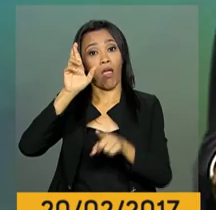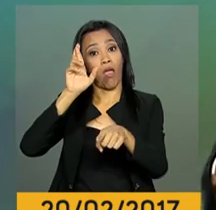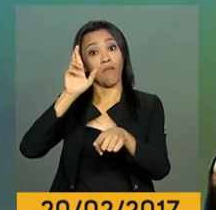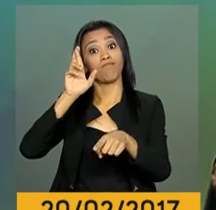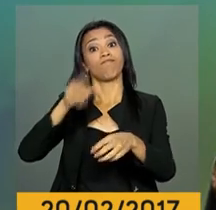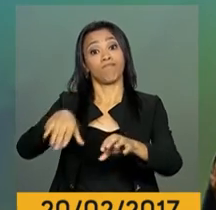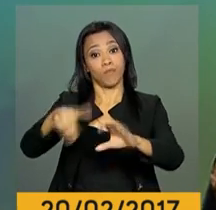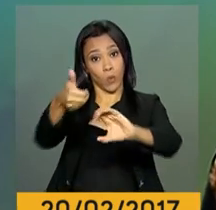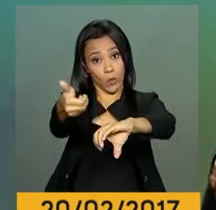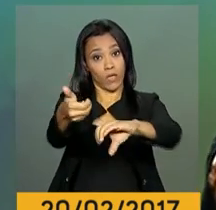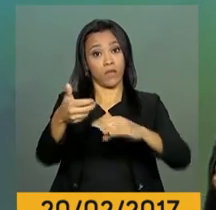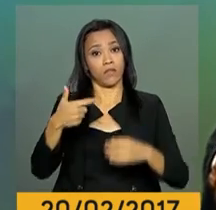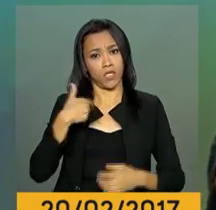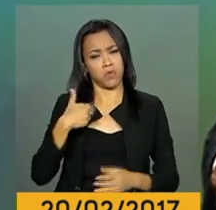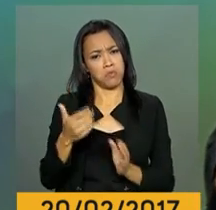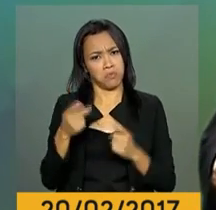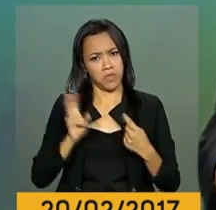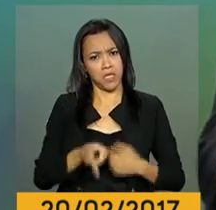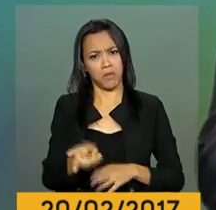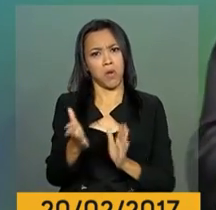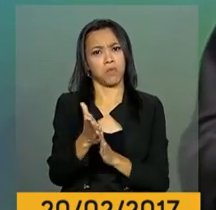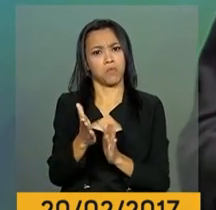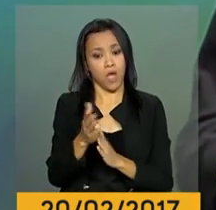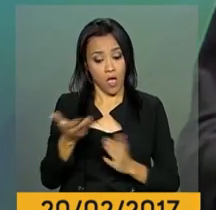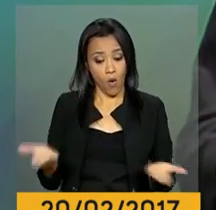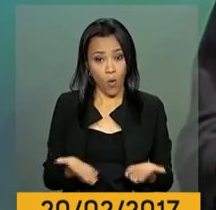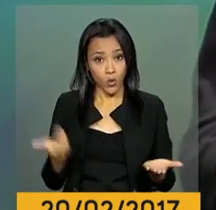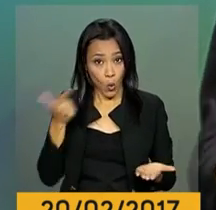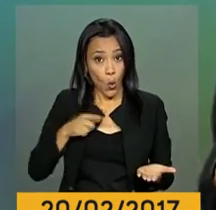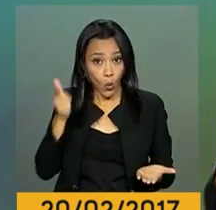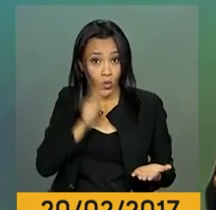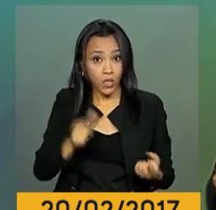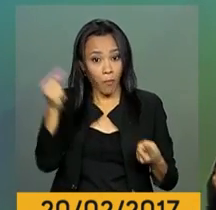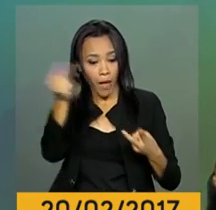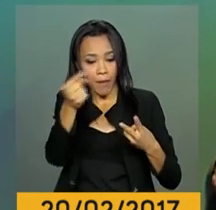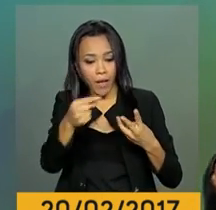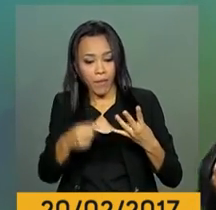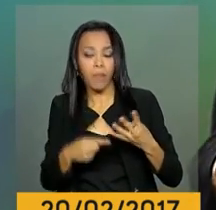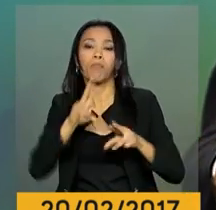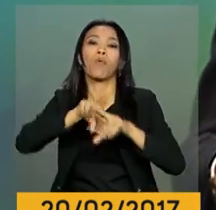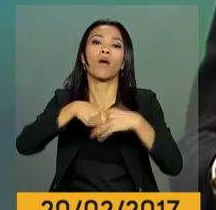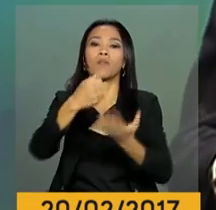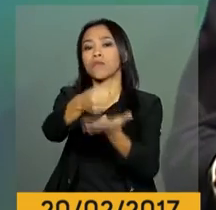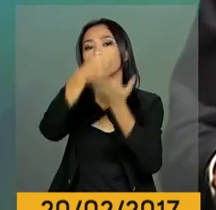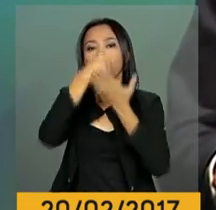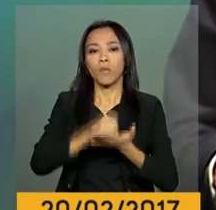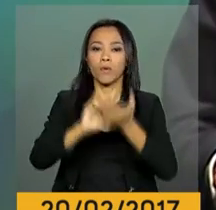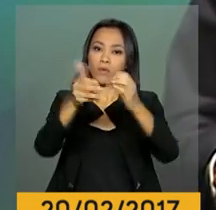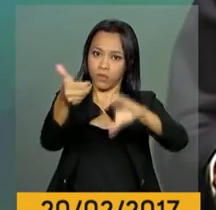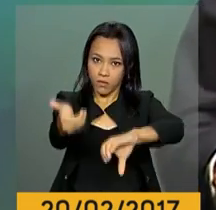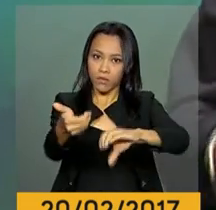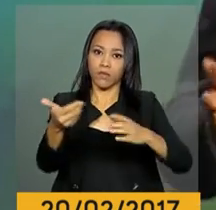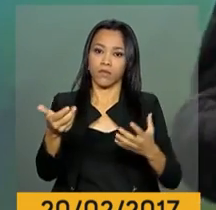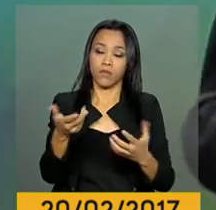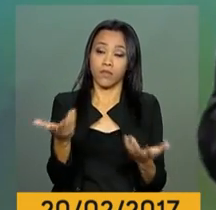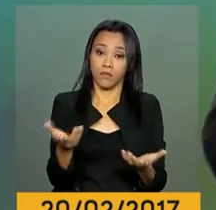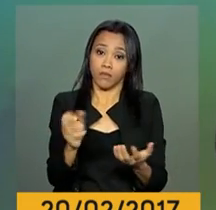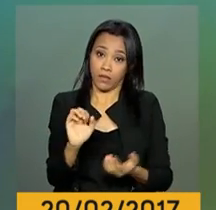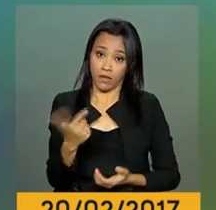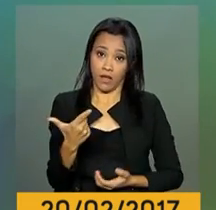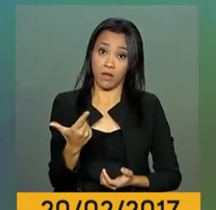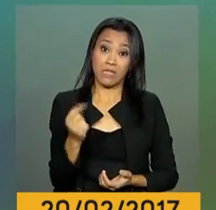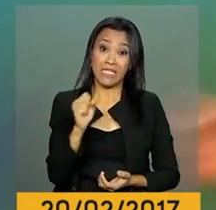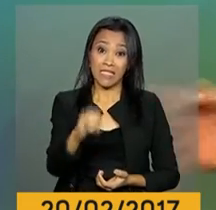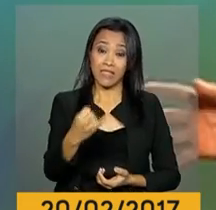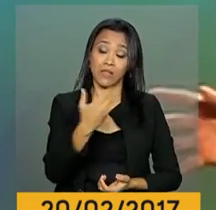eu sempre saúdo, porque também só estou podendo governar por força do apoio do Congresso Nacional. Mas, evidentemente,